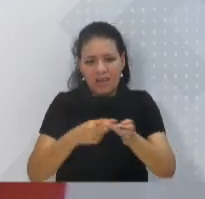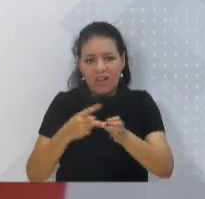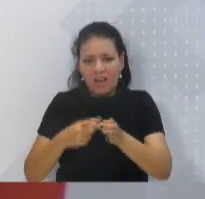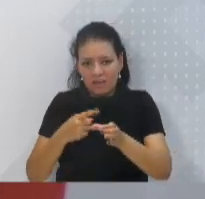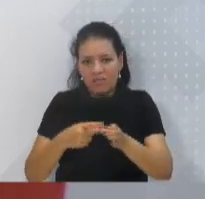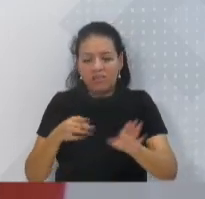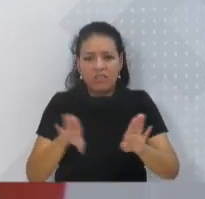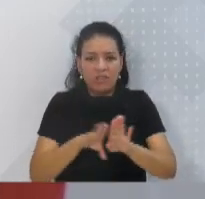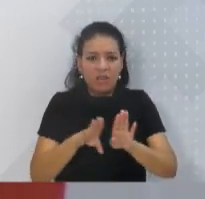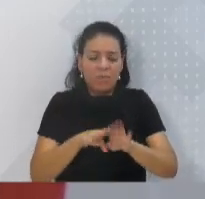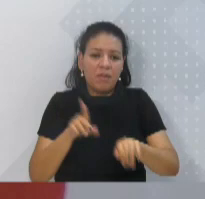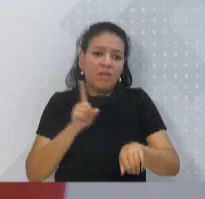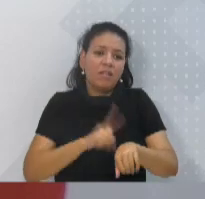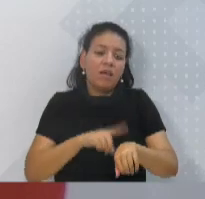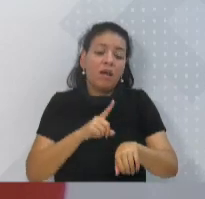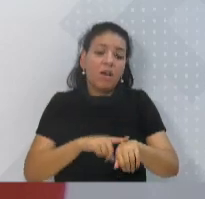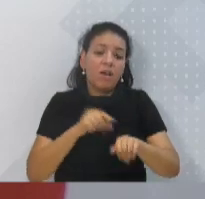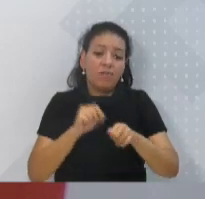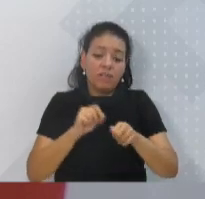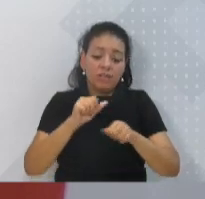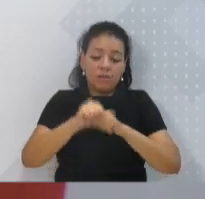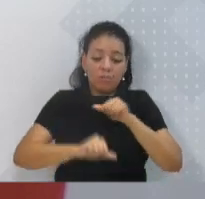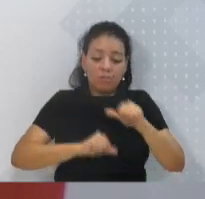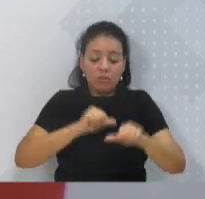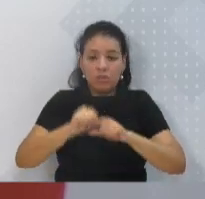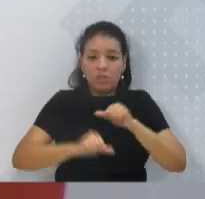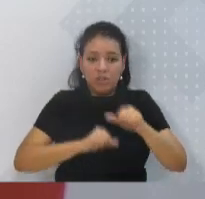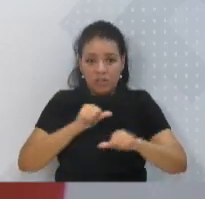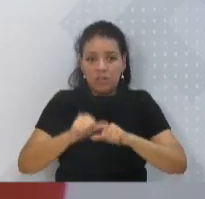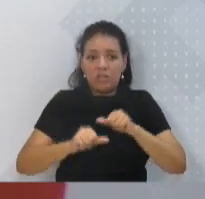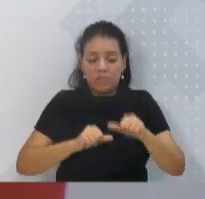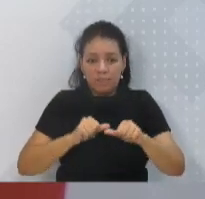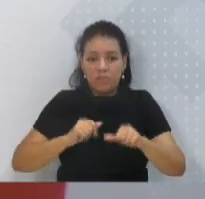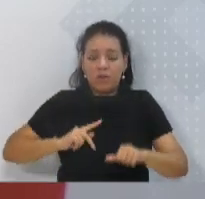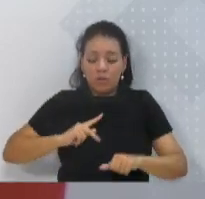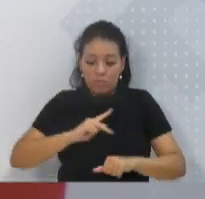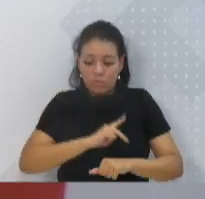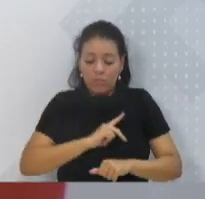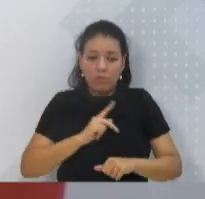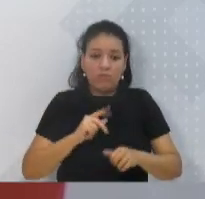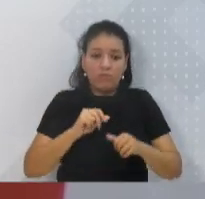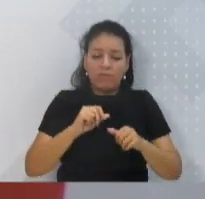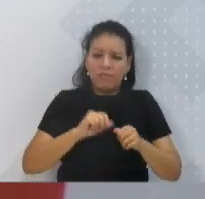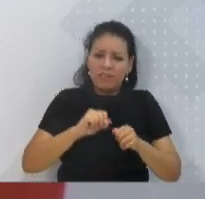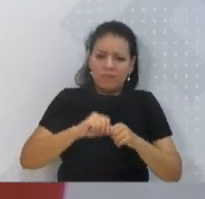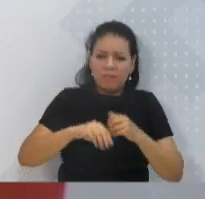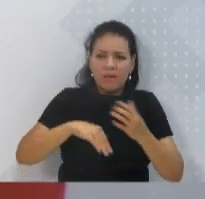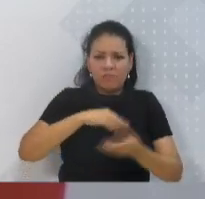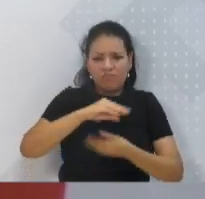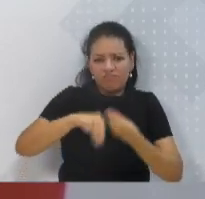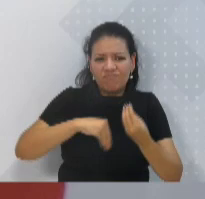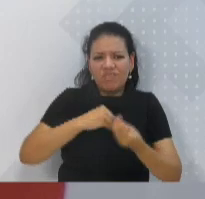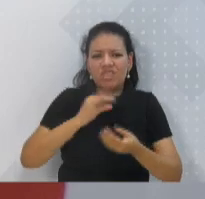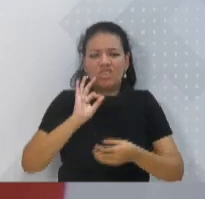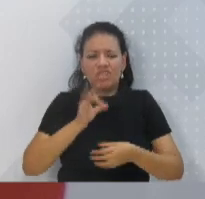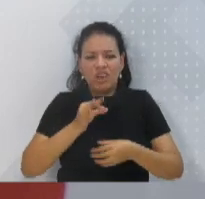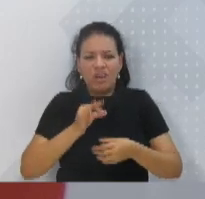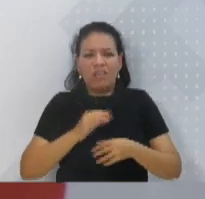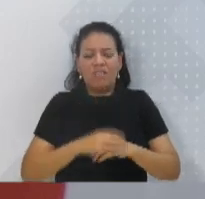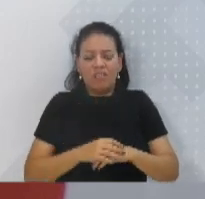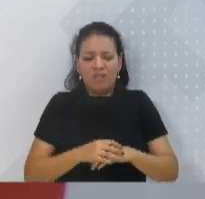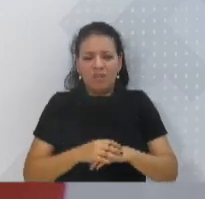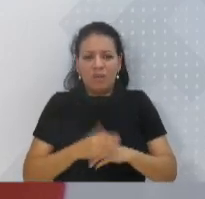está na hora de fazer algumas mudanças, fazer isso pelo passeio público, que aí não vai trazer mais transtorno no que tange a pista de